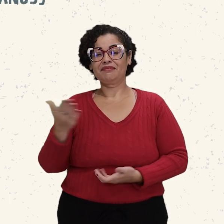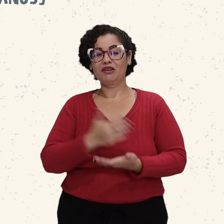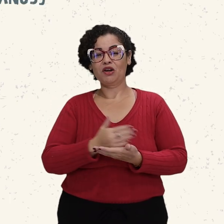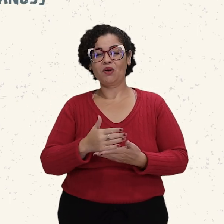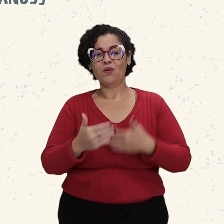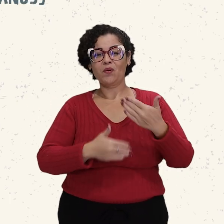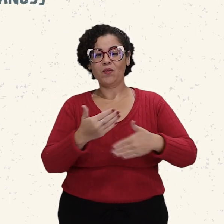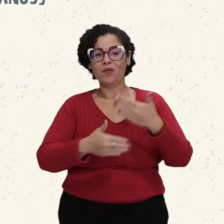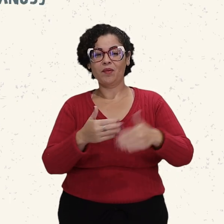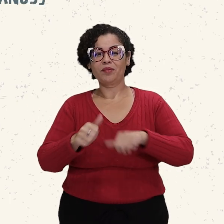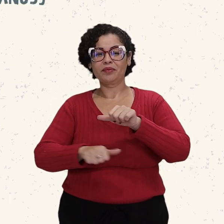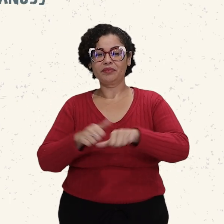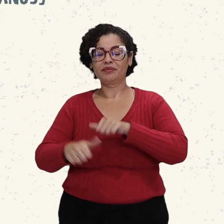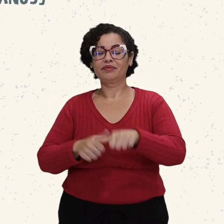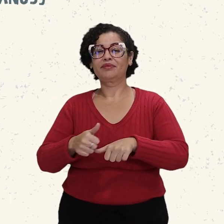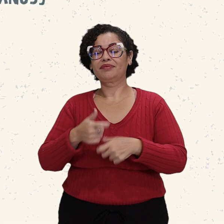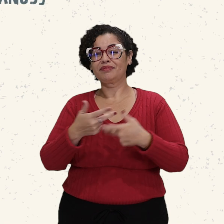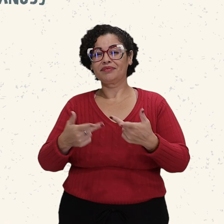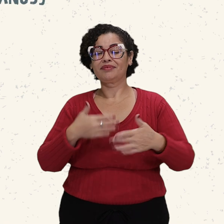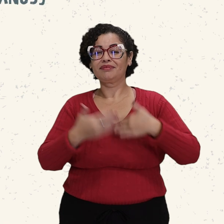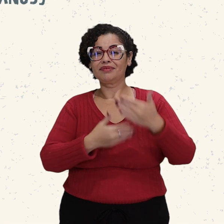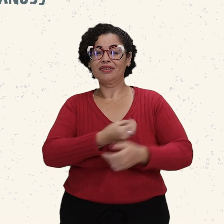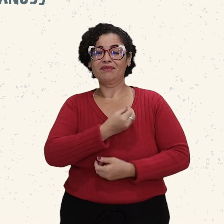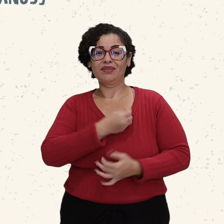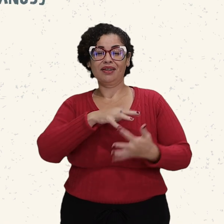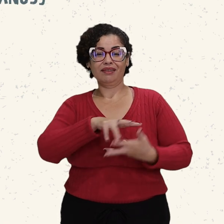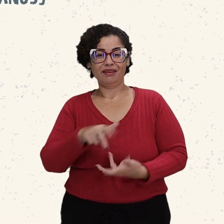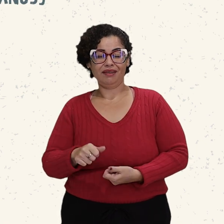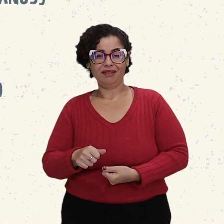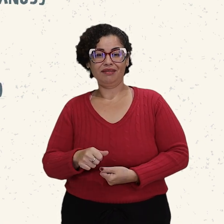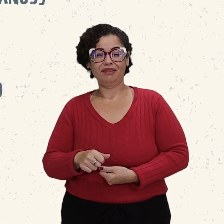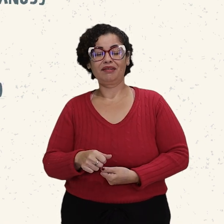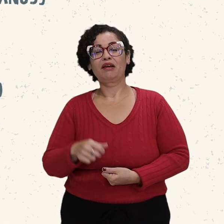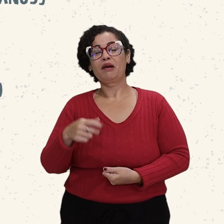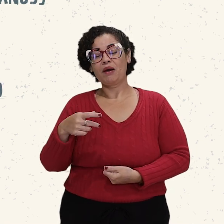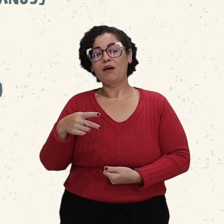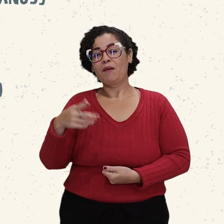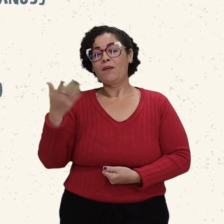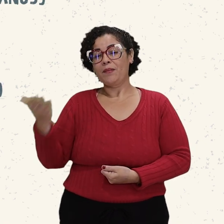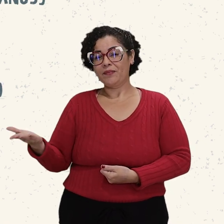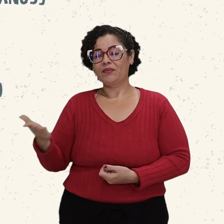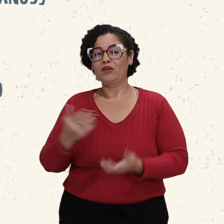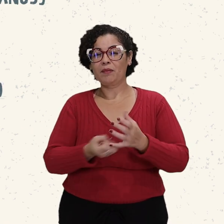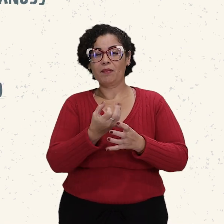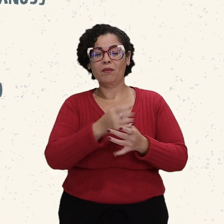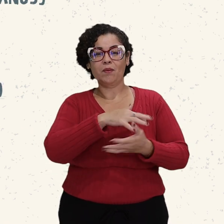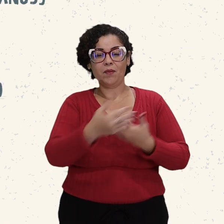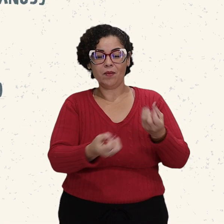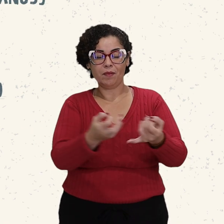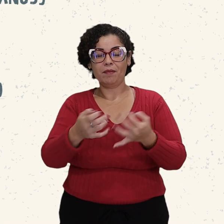ocorreu a evolução das formas iniciais de vida na Terra. Proterozoico, com o aparecimento de